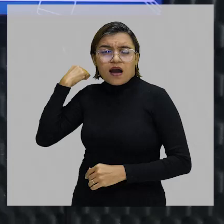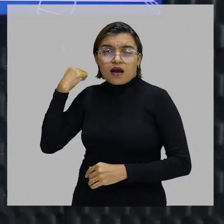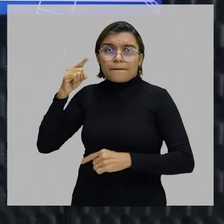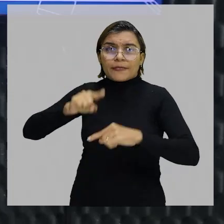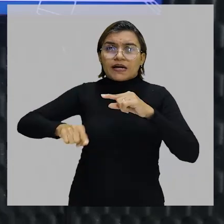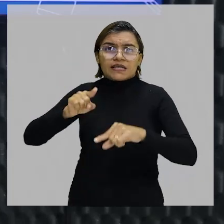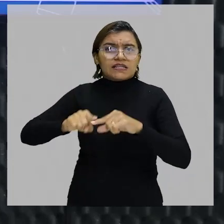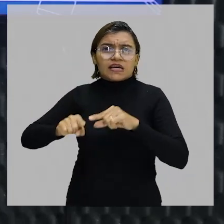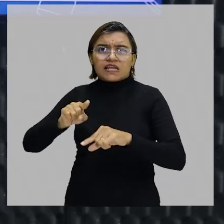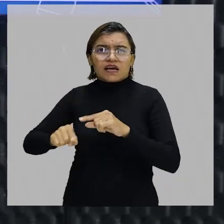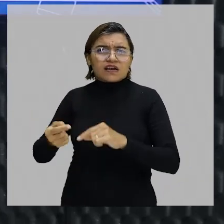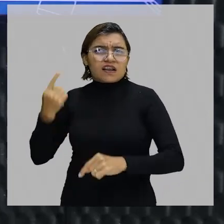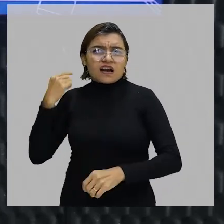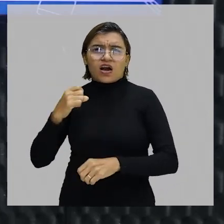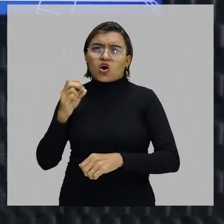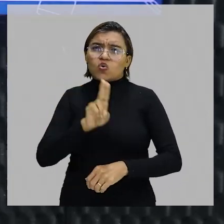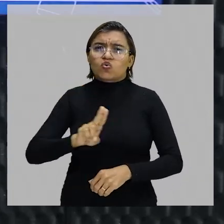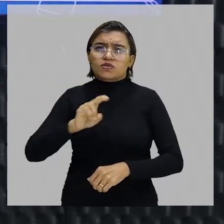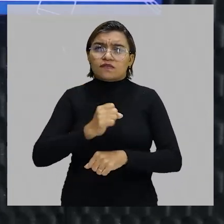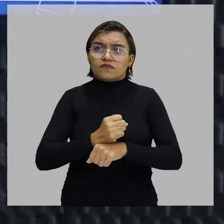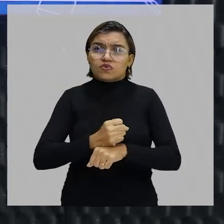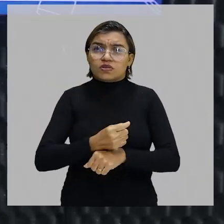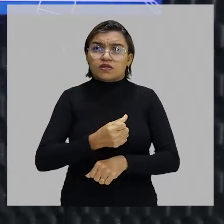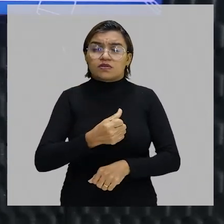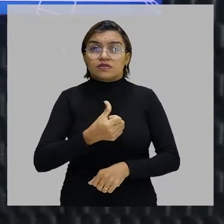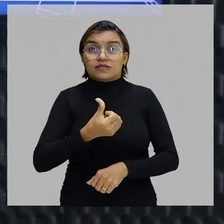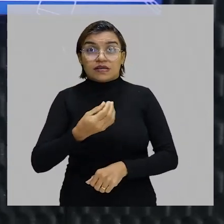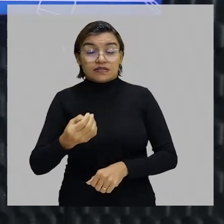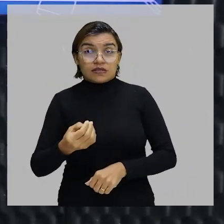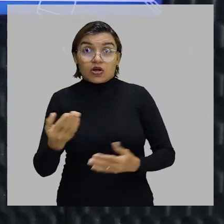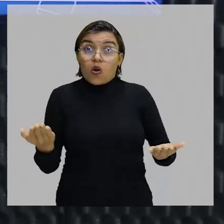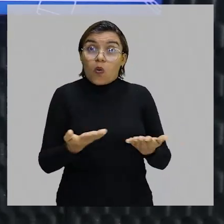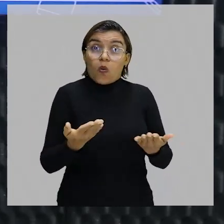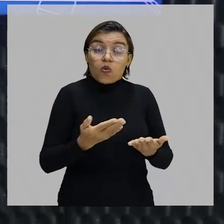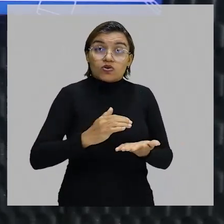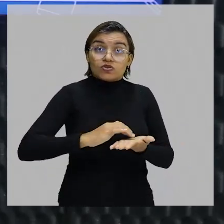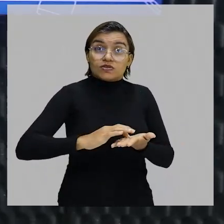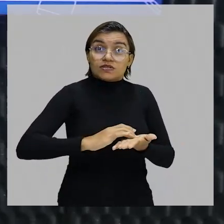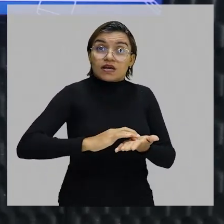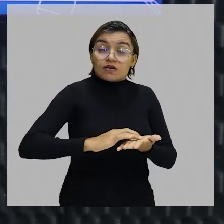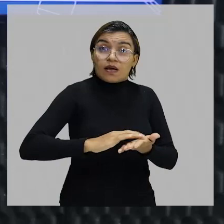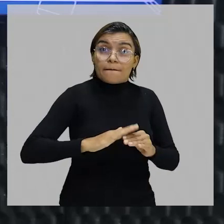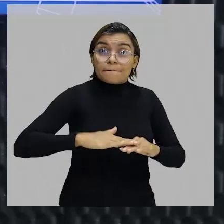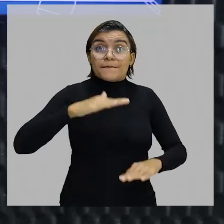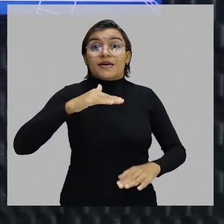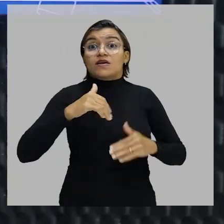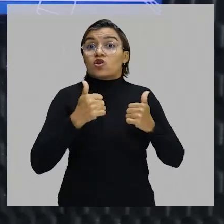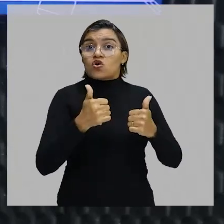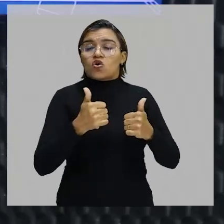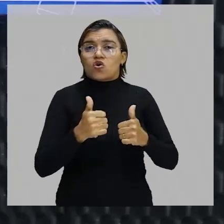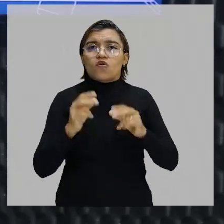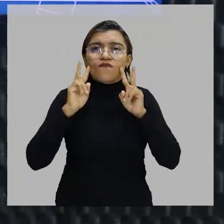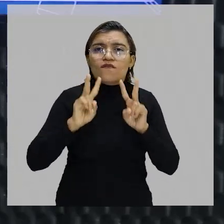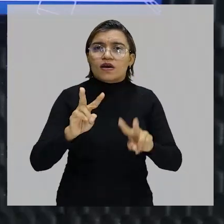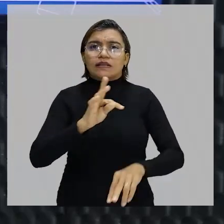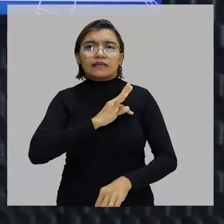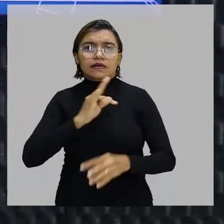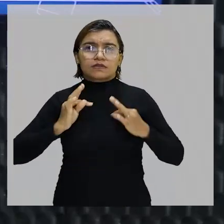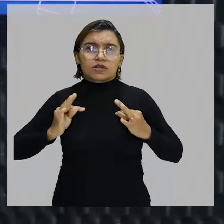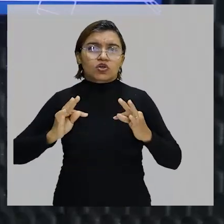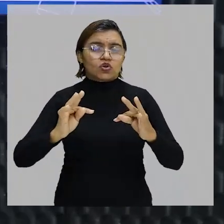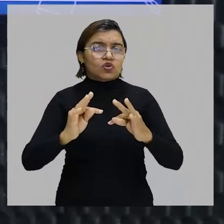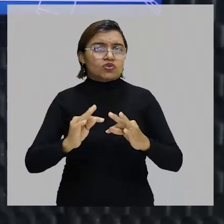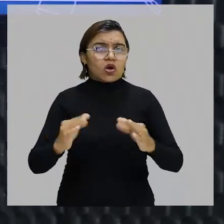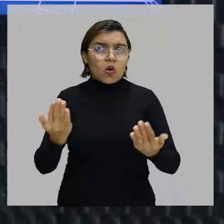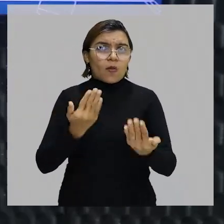bem simplórios nos anos 60, imagine você com um celular que tem 4, 10 vezes melhor resolução e tecnologia do que um equipamento